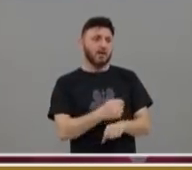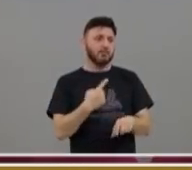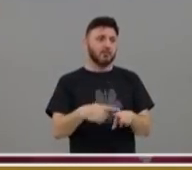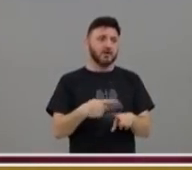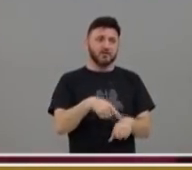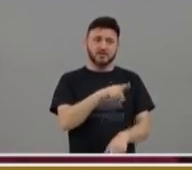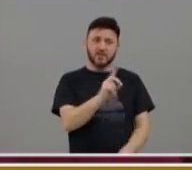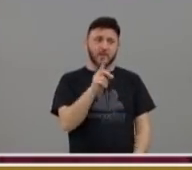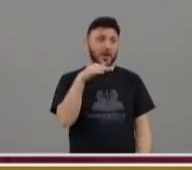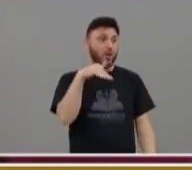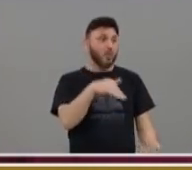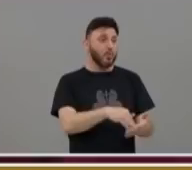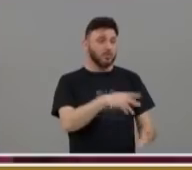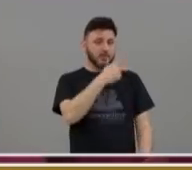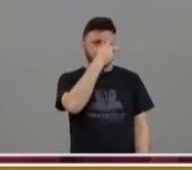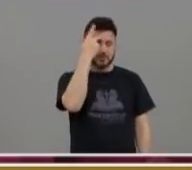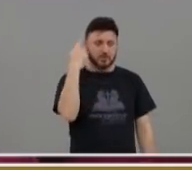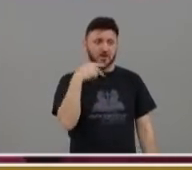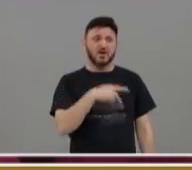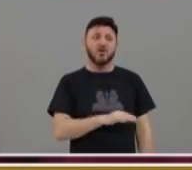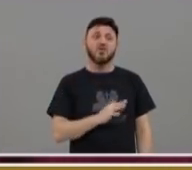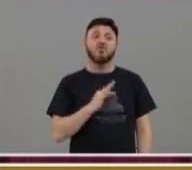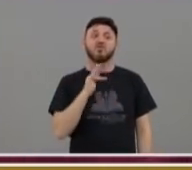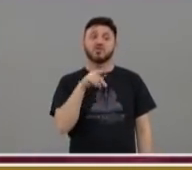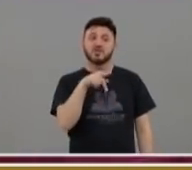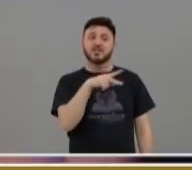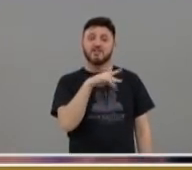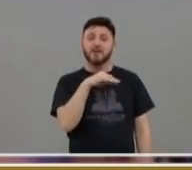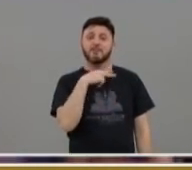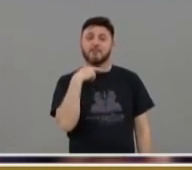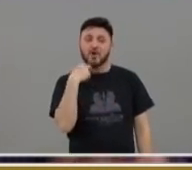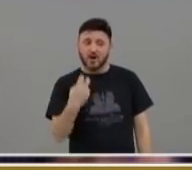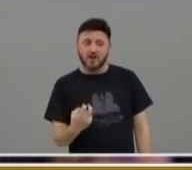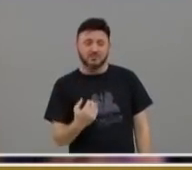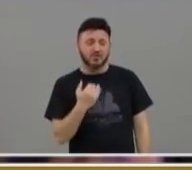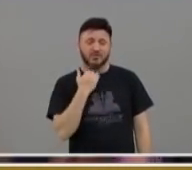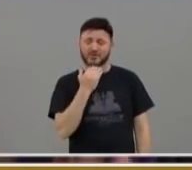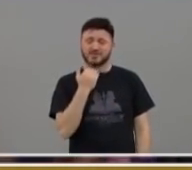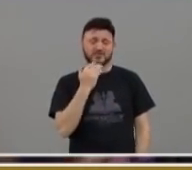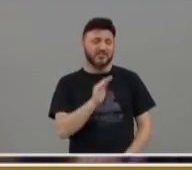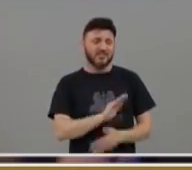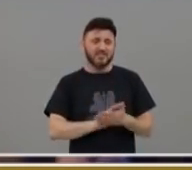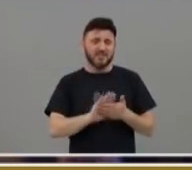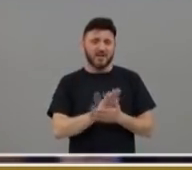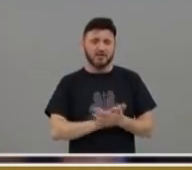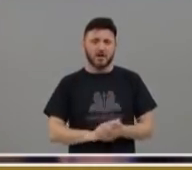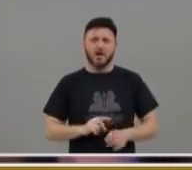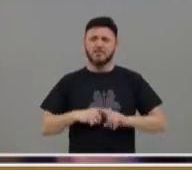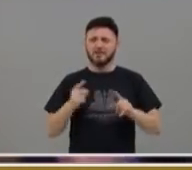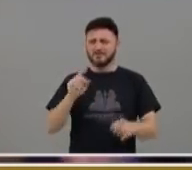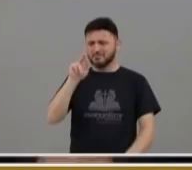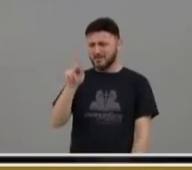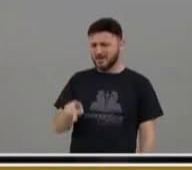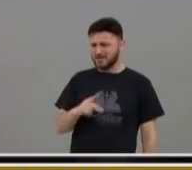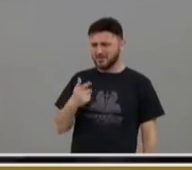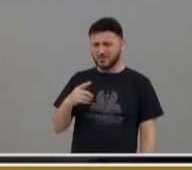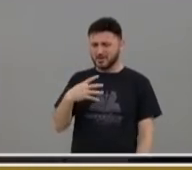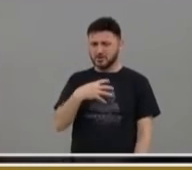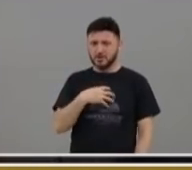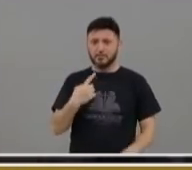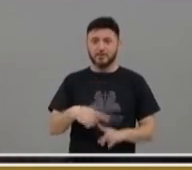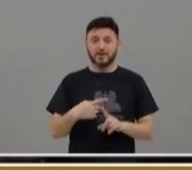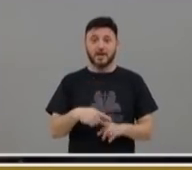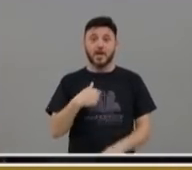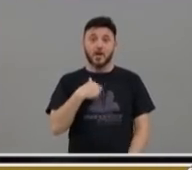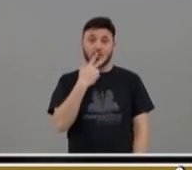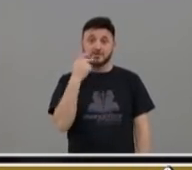Você vai morrer. E não adianta. Ah, padre, mas não tem jeito não. Eu acho tão engraçado. Porque às vezes as